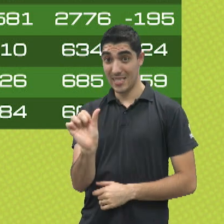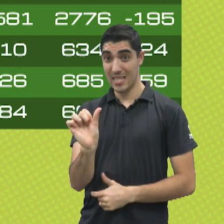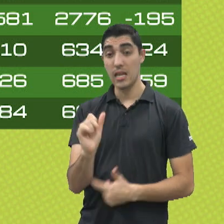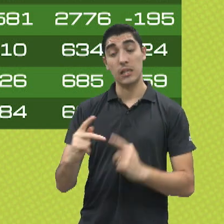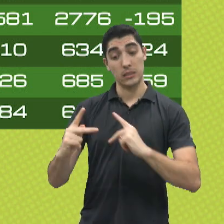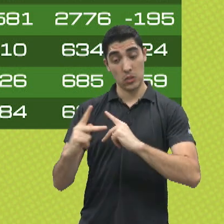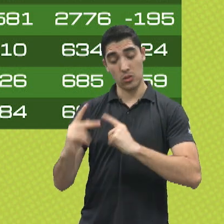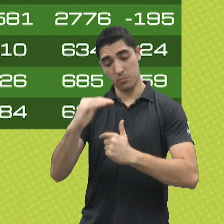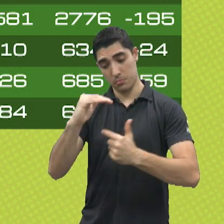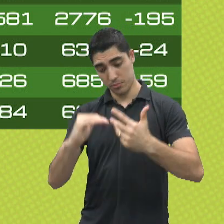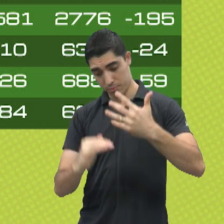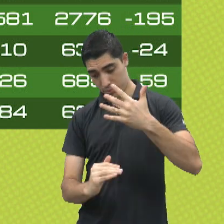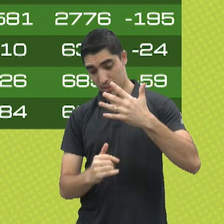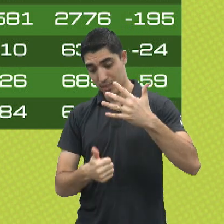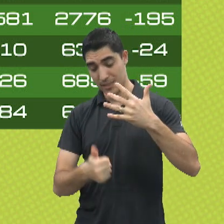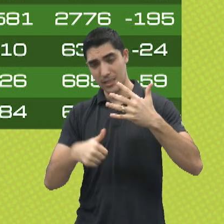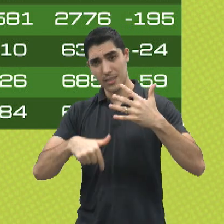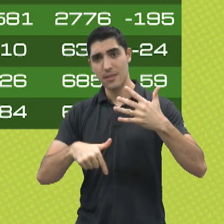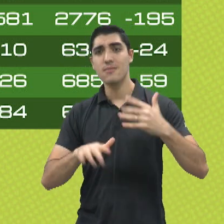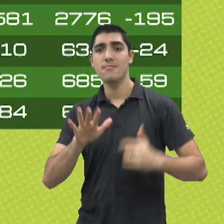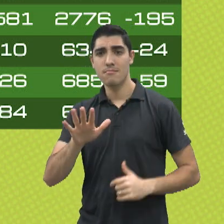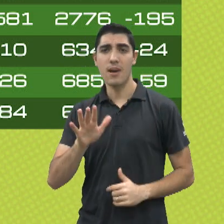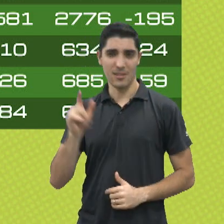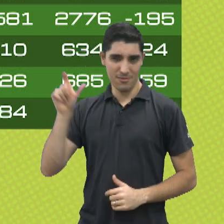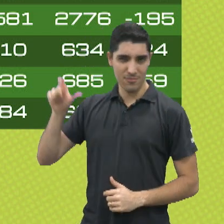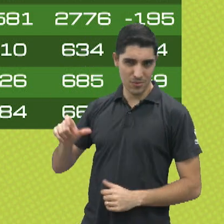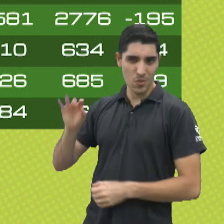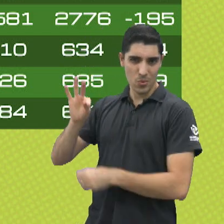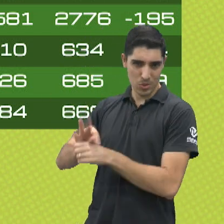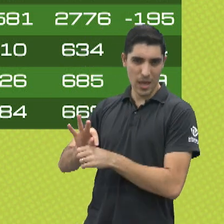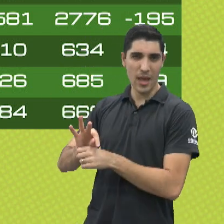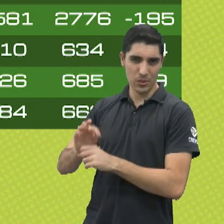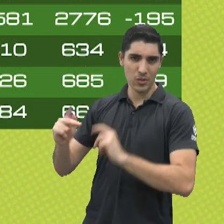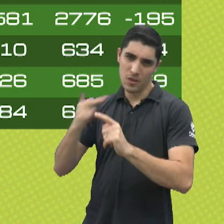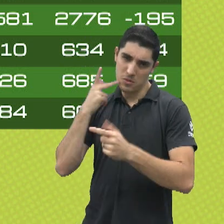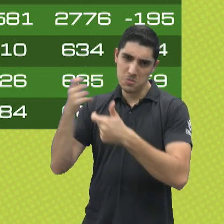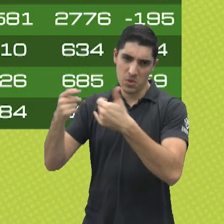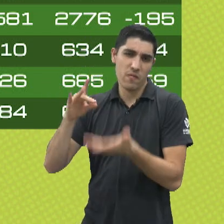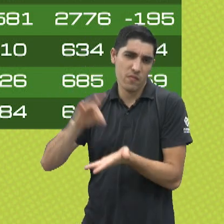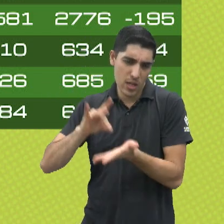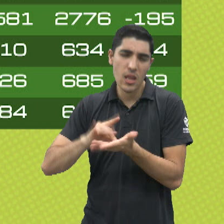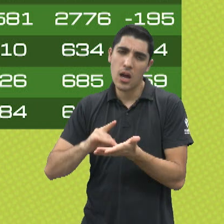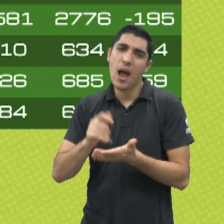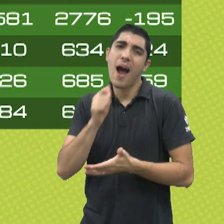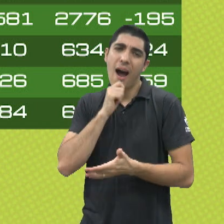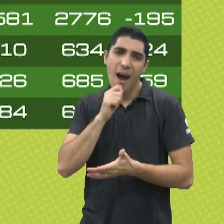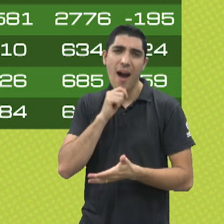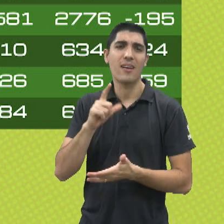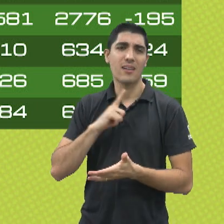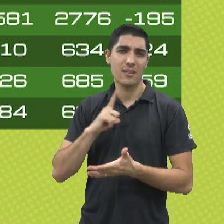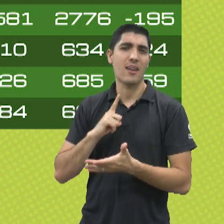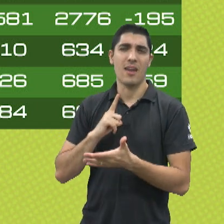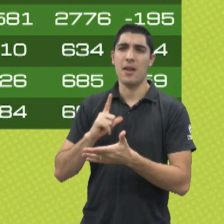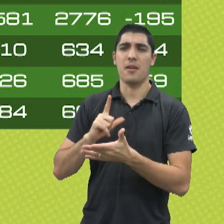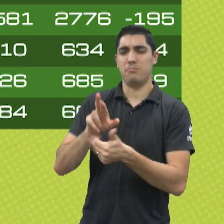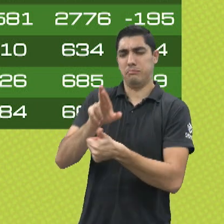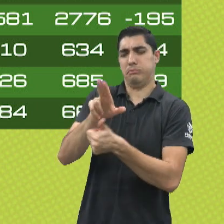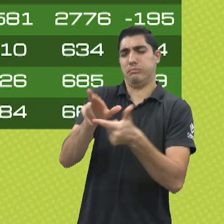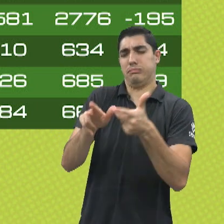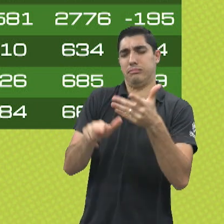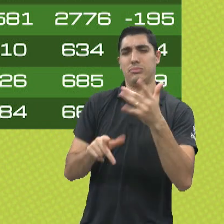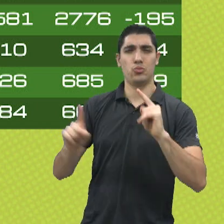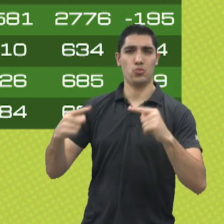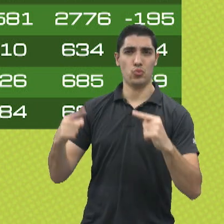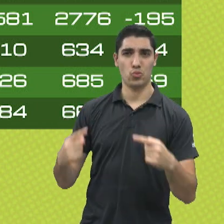penúltima colocação. Lógico, como o Regis falou, tem muita água para correr debaixo dessa ponte ainda, é extenso o campeonato, então dá para o São